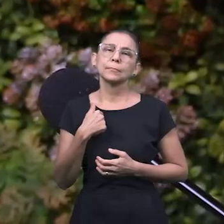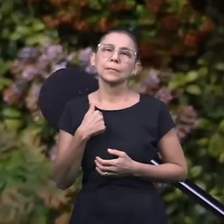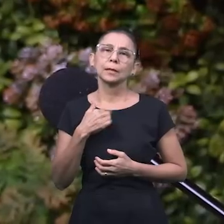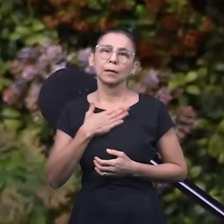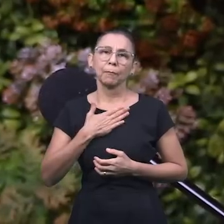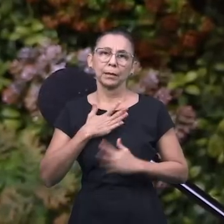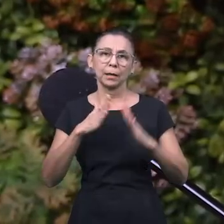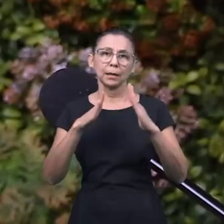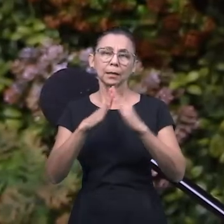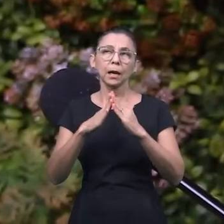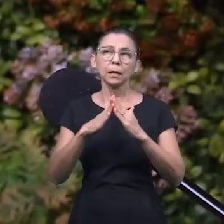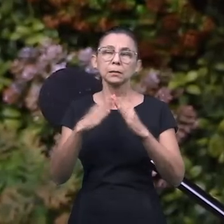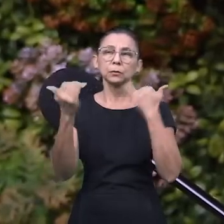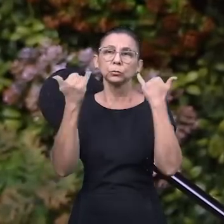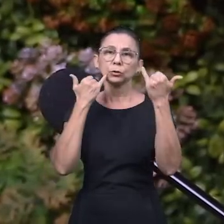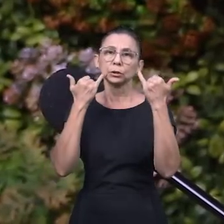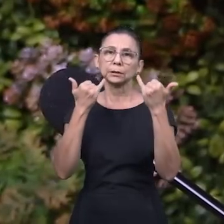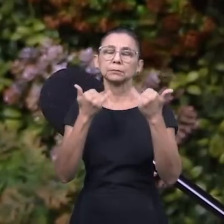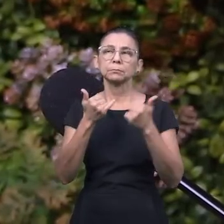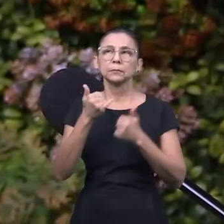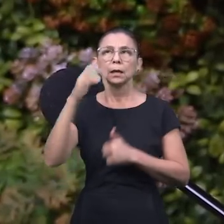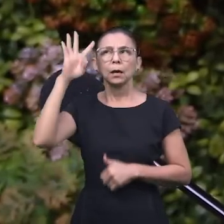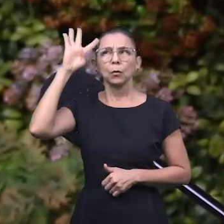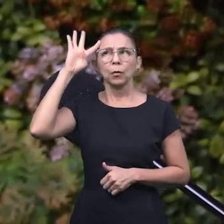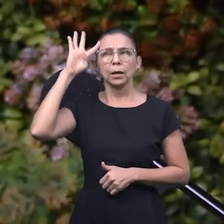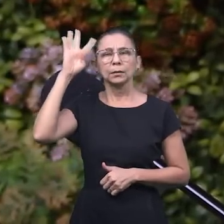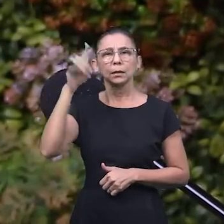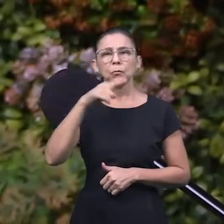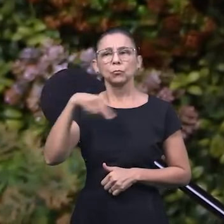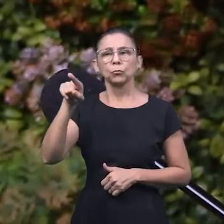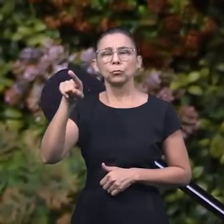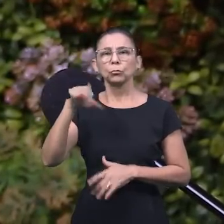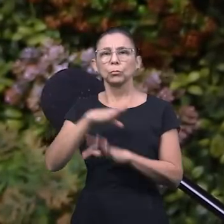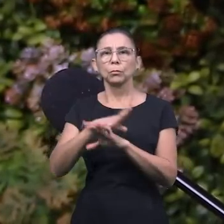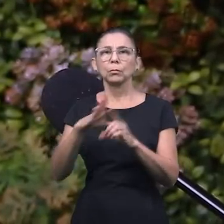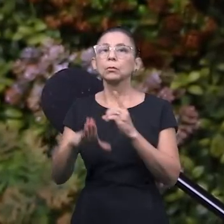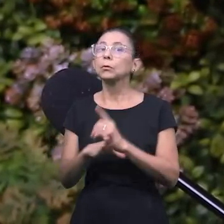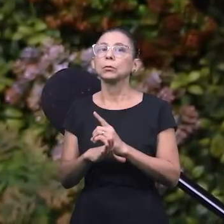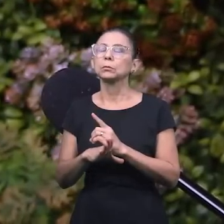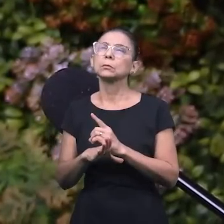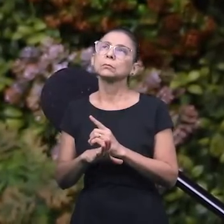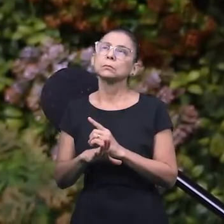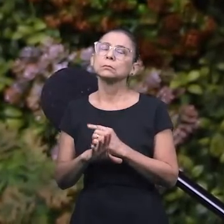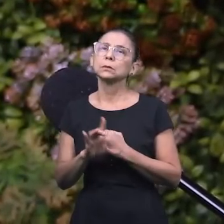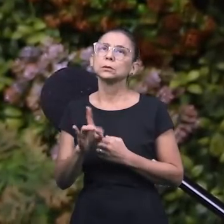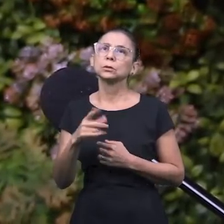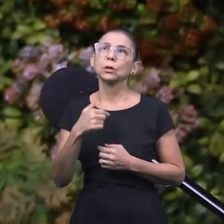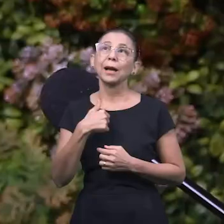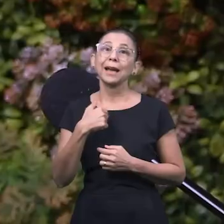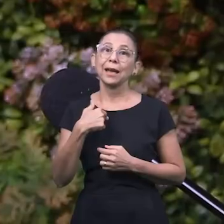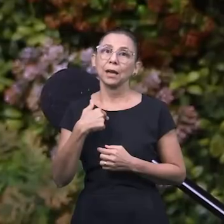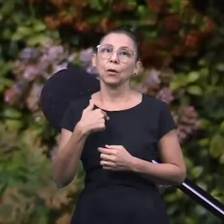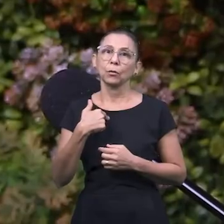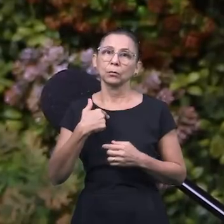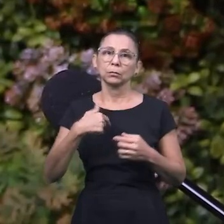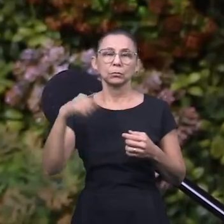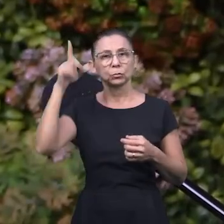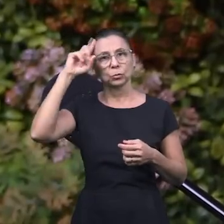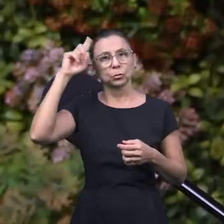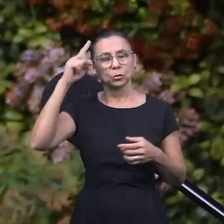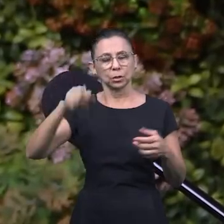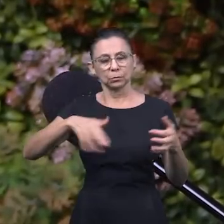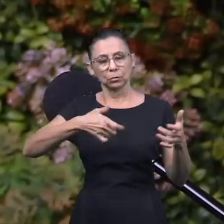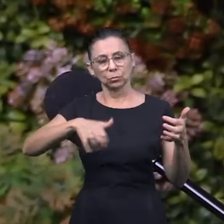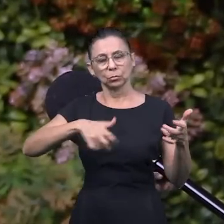notícia. E na quarta-feira eu fui ao culto. E eu lembro, pelo que eu me lembro, só tinha eu de instrumentista no